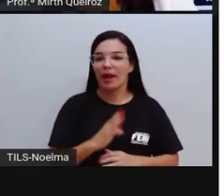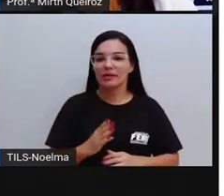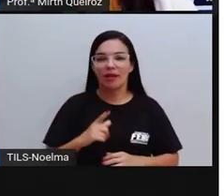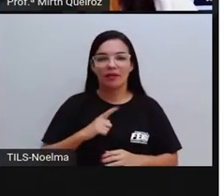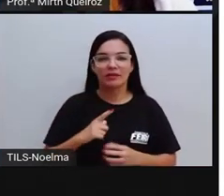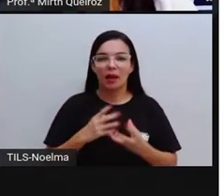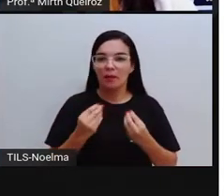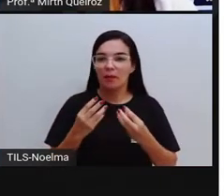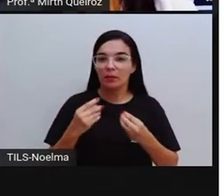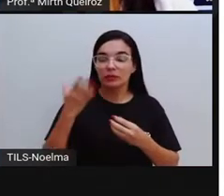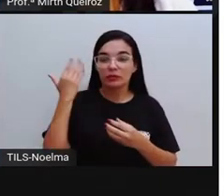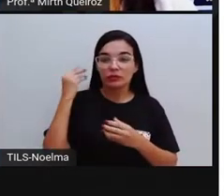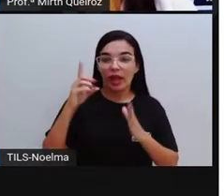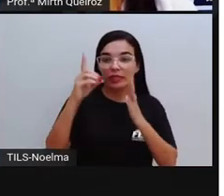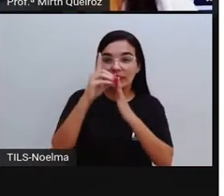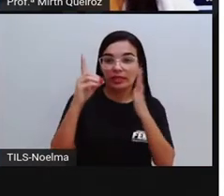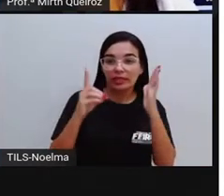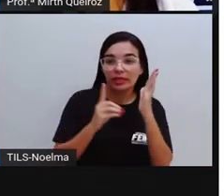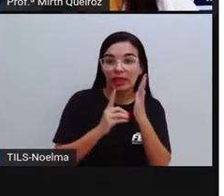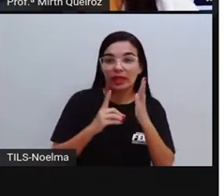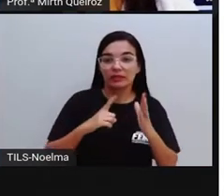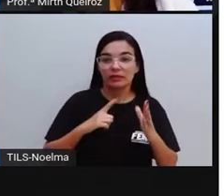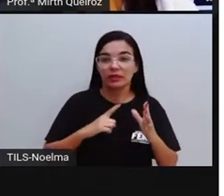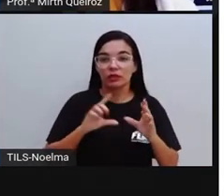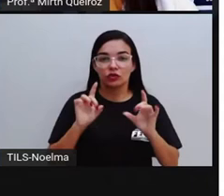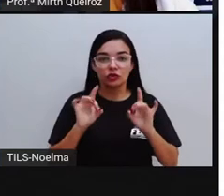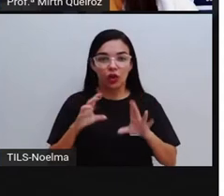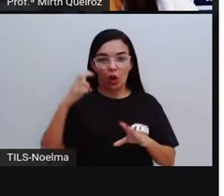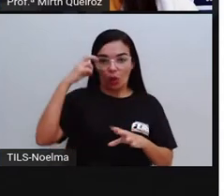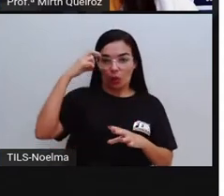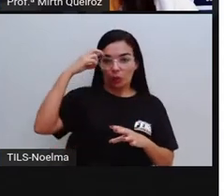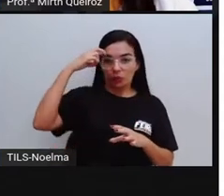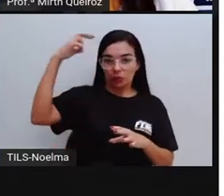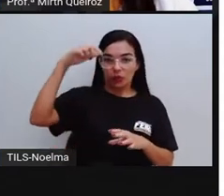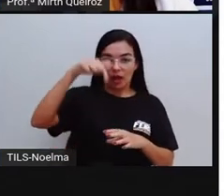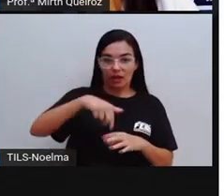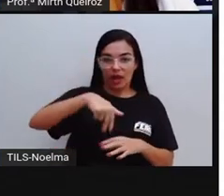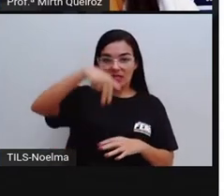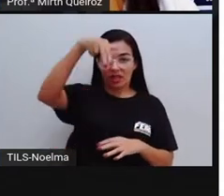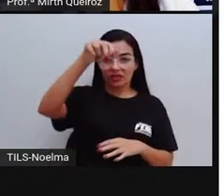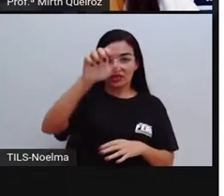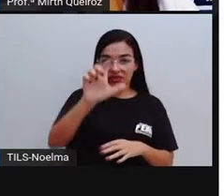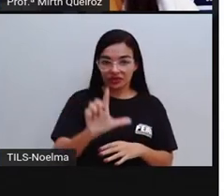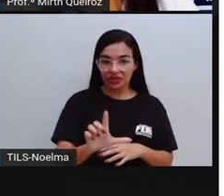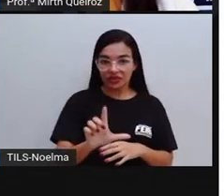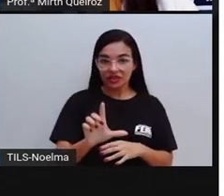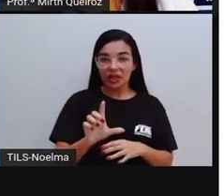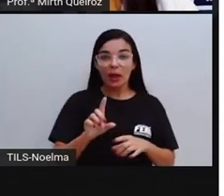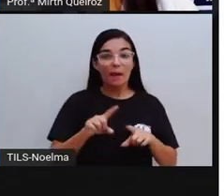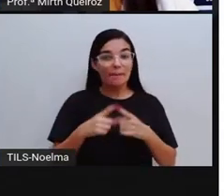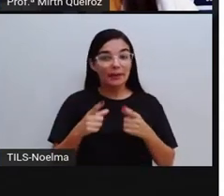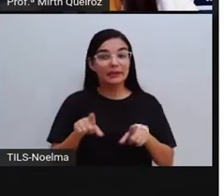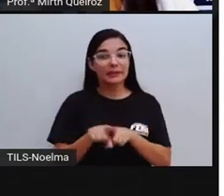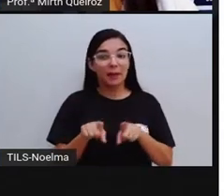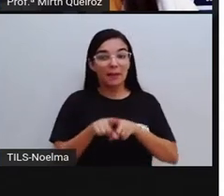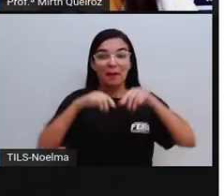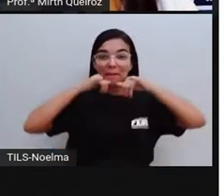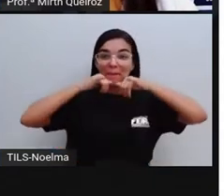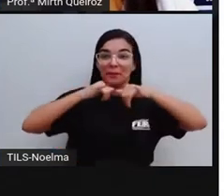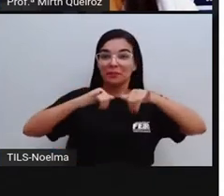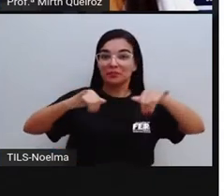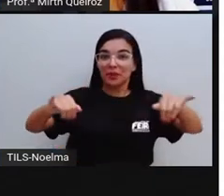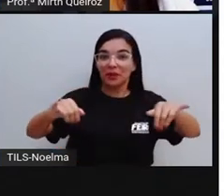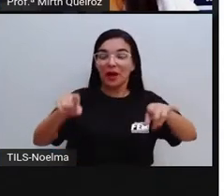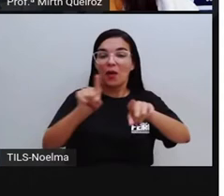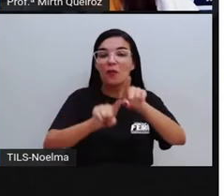algumas décadas, não apenas um elemento da cultura nordestina e nortista, mas um propagador das tradições